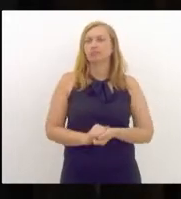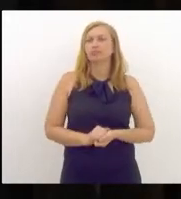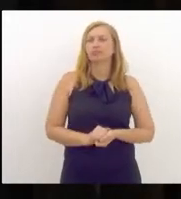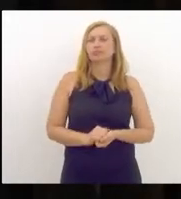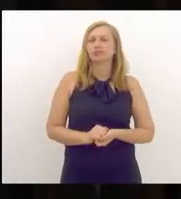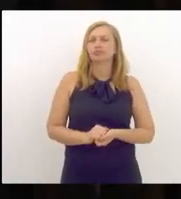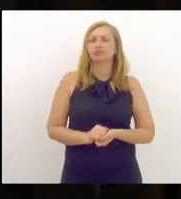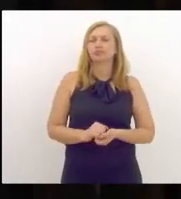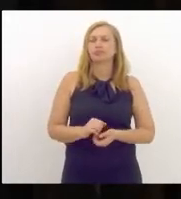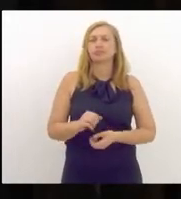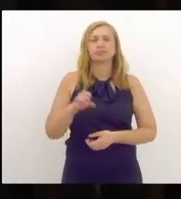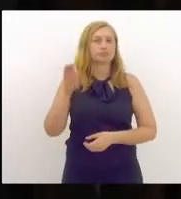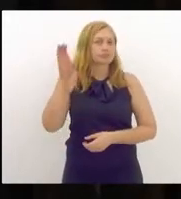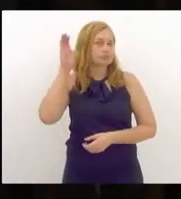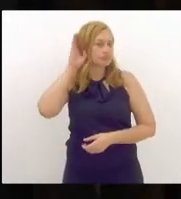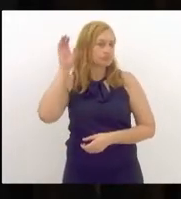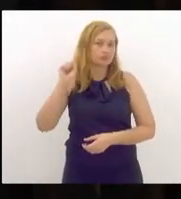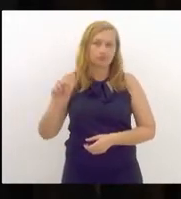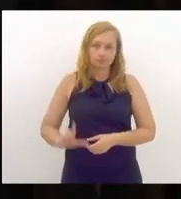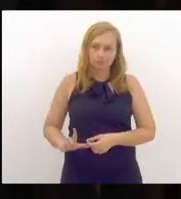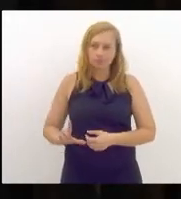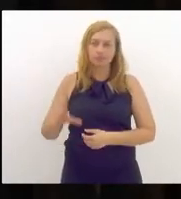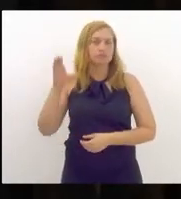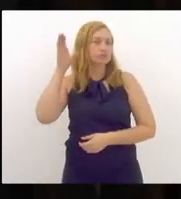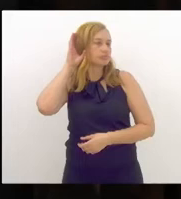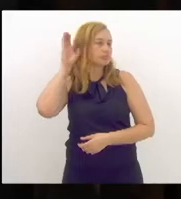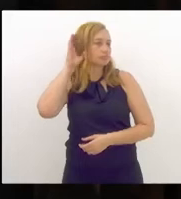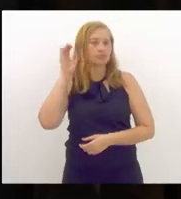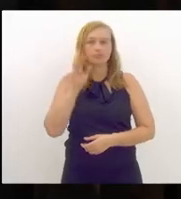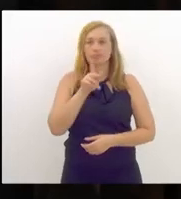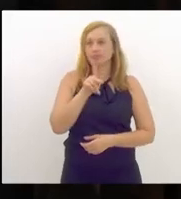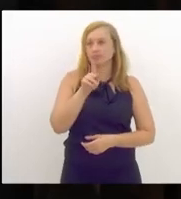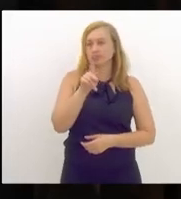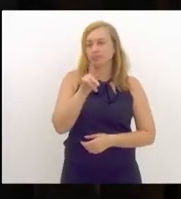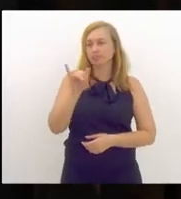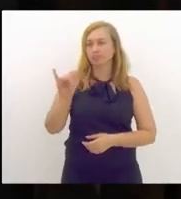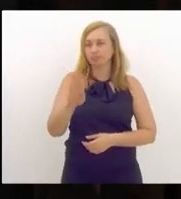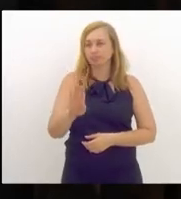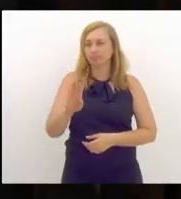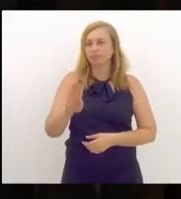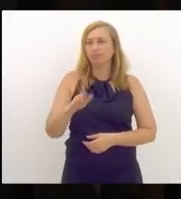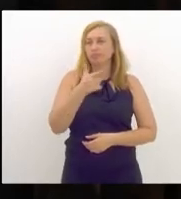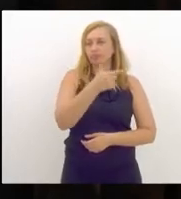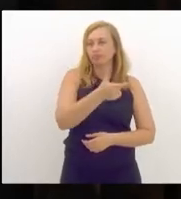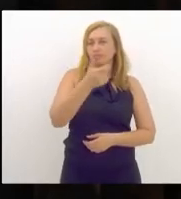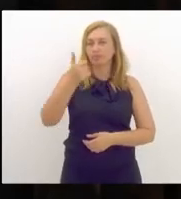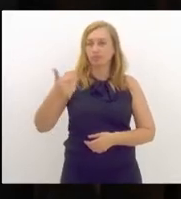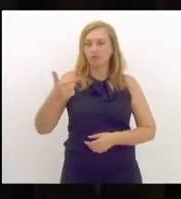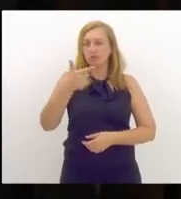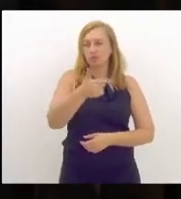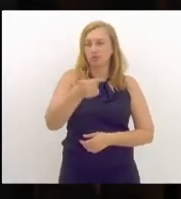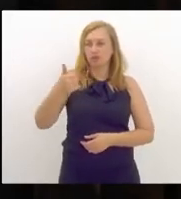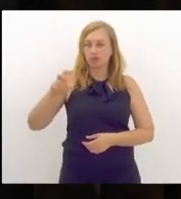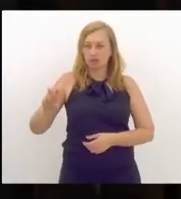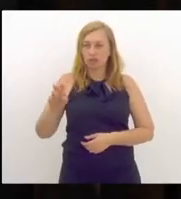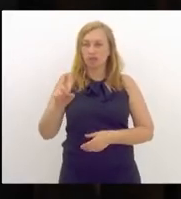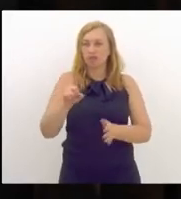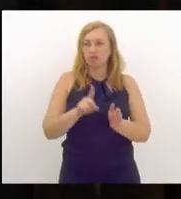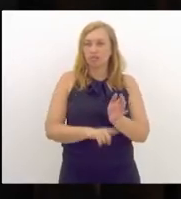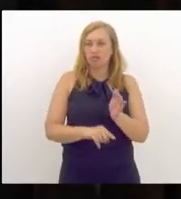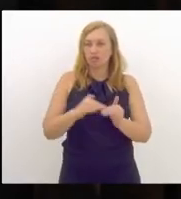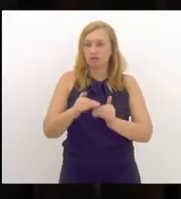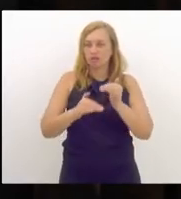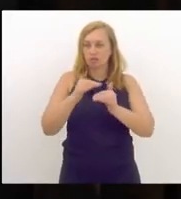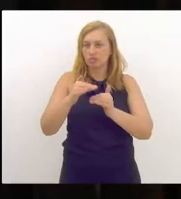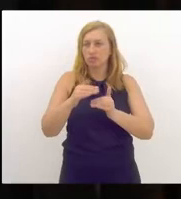Mato Grosso Mato Grosso do Sul nós somos é pelo PIB de 2012 até 2020 o que menos cresceu é